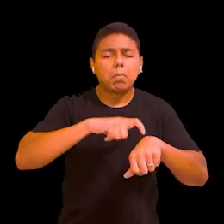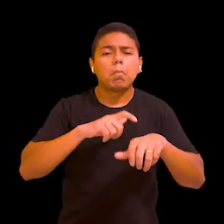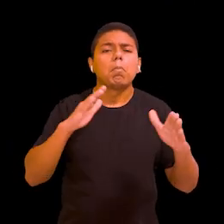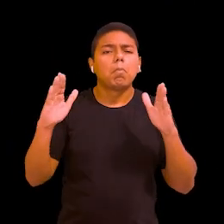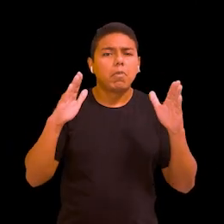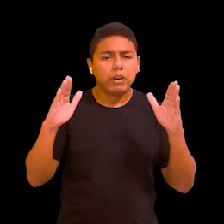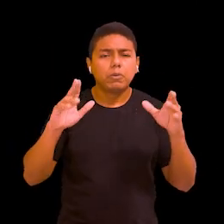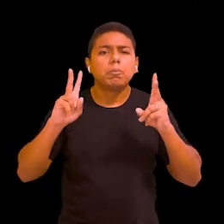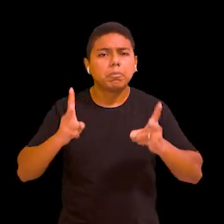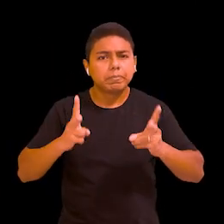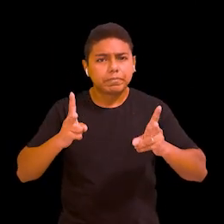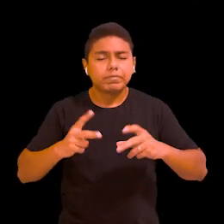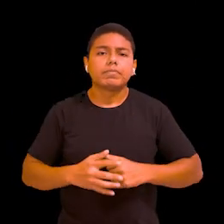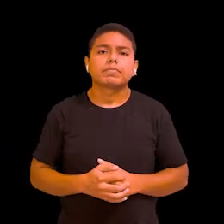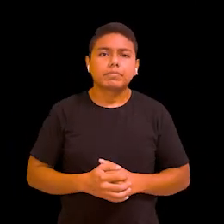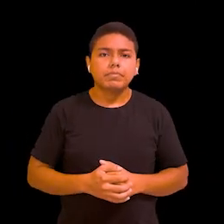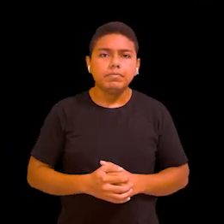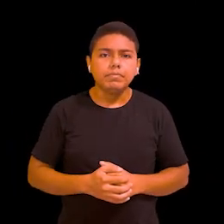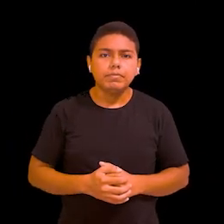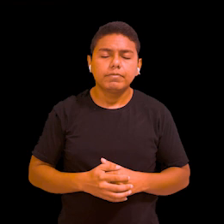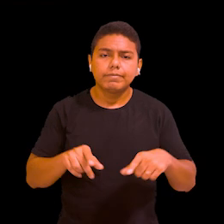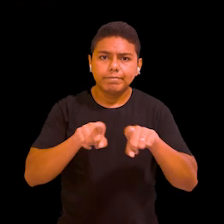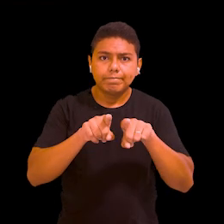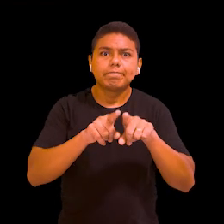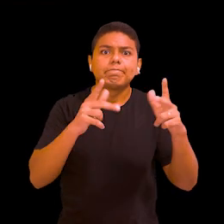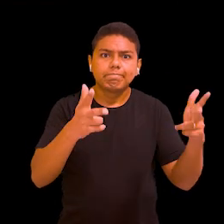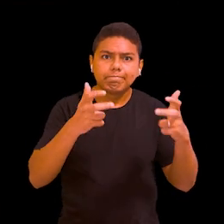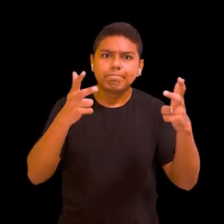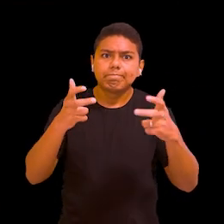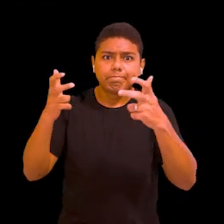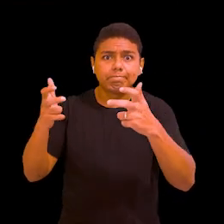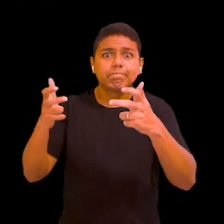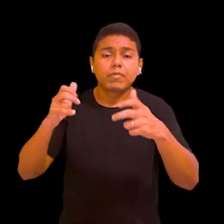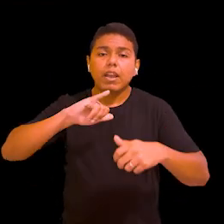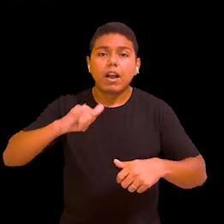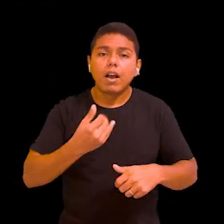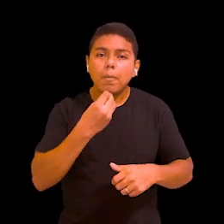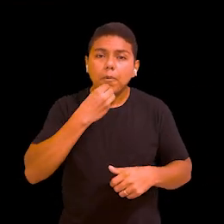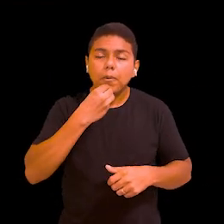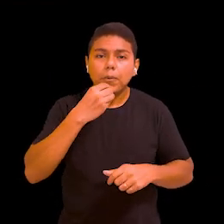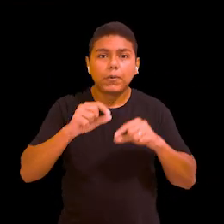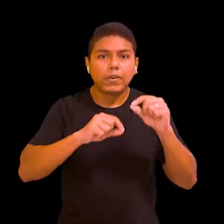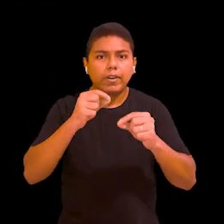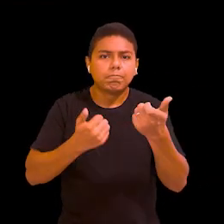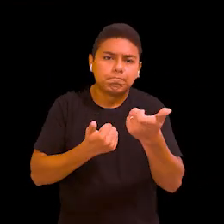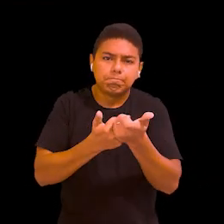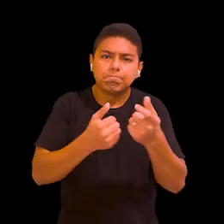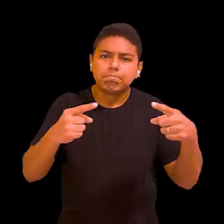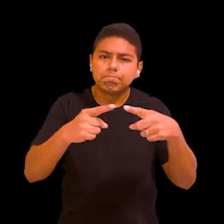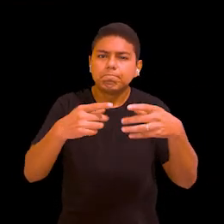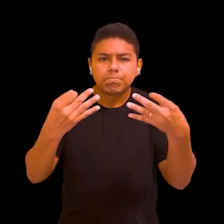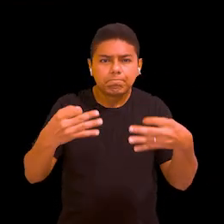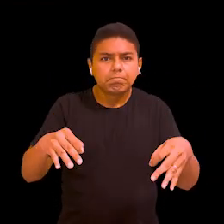nesse período. E percebe-se que as oportunidades de assistência adequada